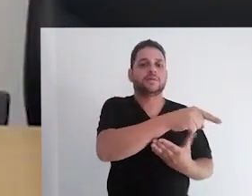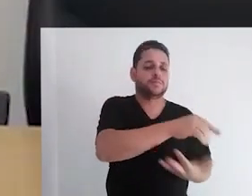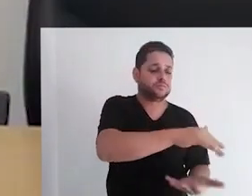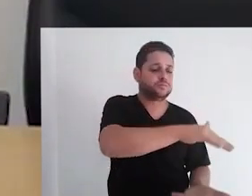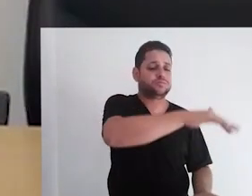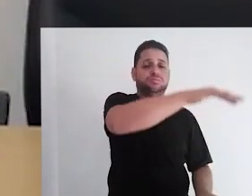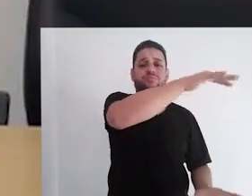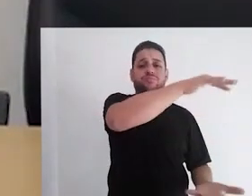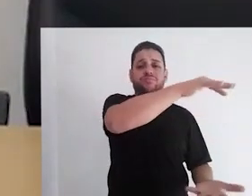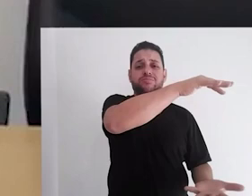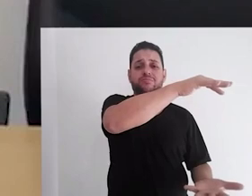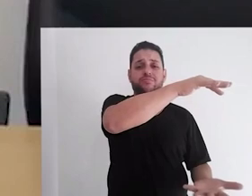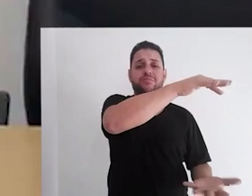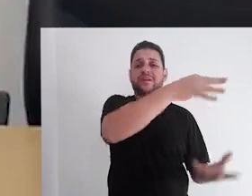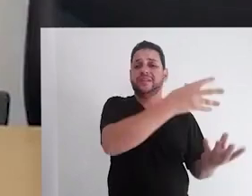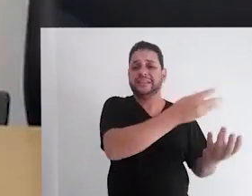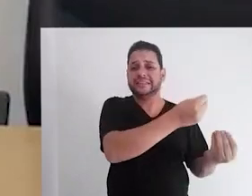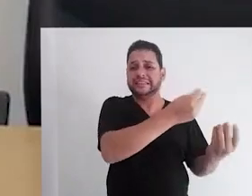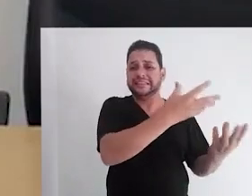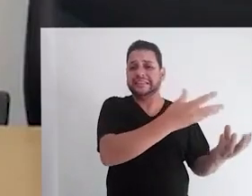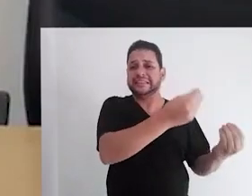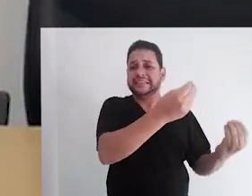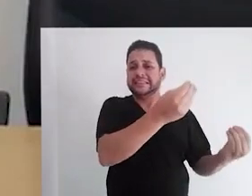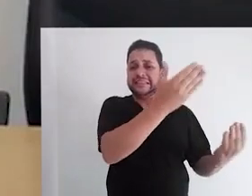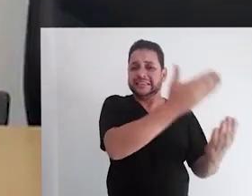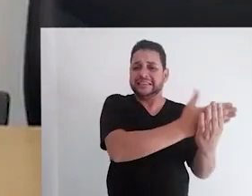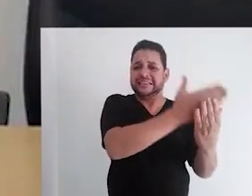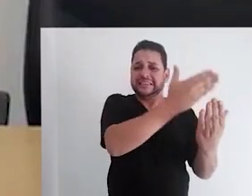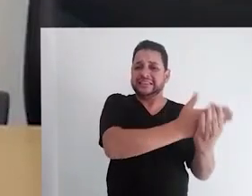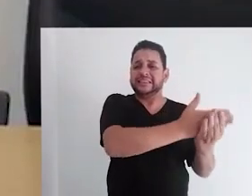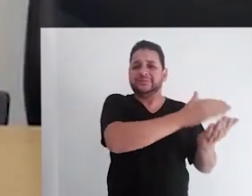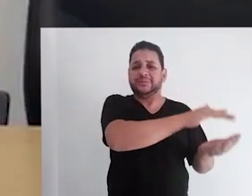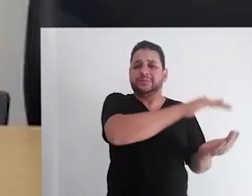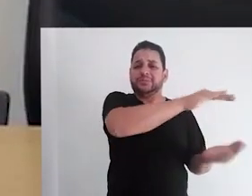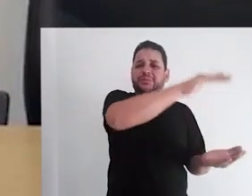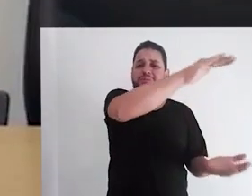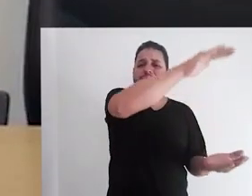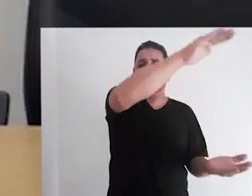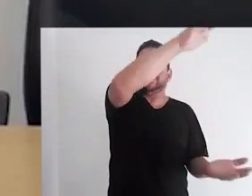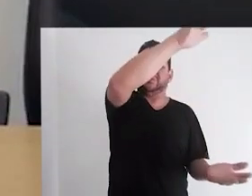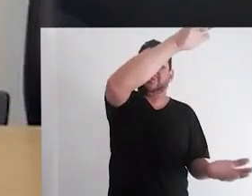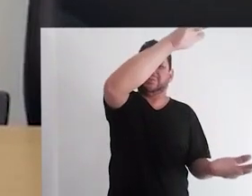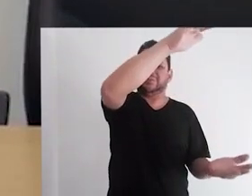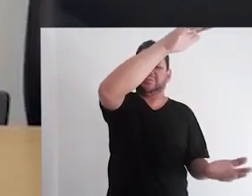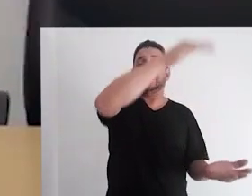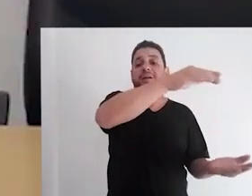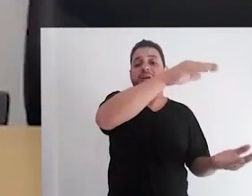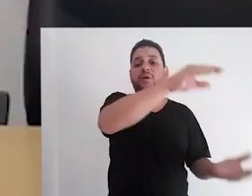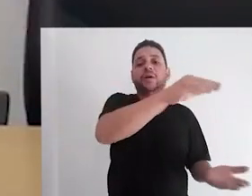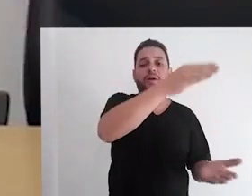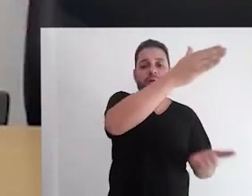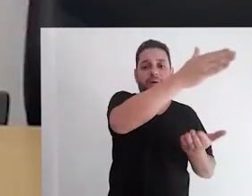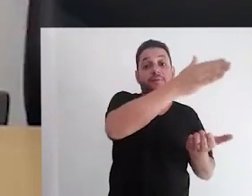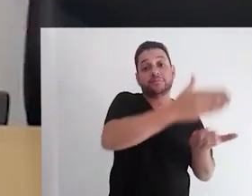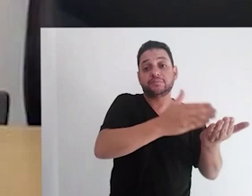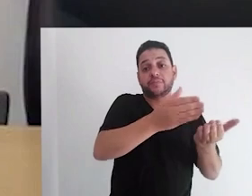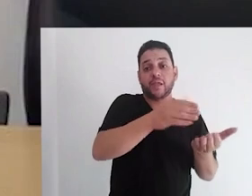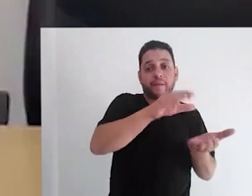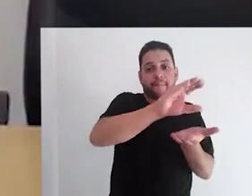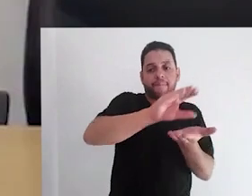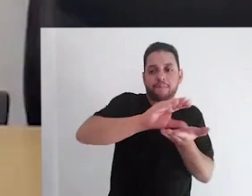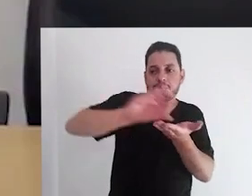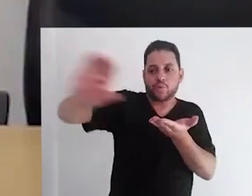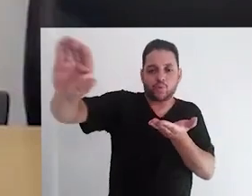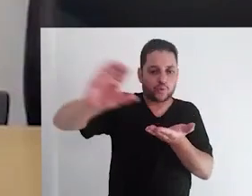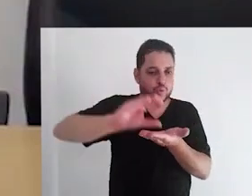grande, com uma quantidade de processos muito grande para a realização de audiências, para a conclusão de sentença, prejudicando até o cumprimento